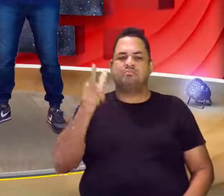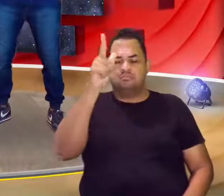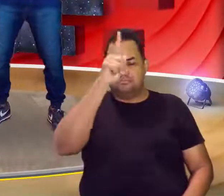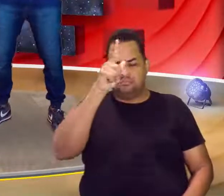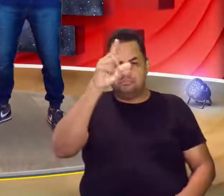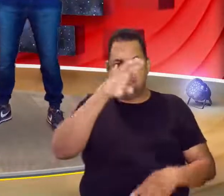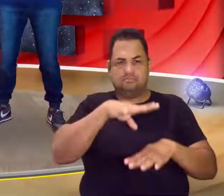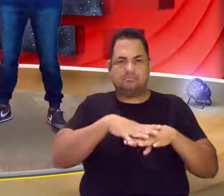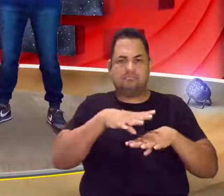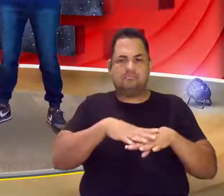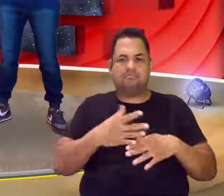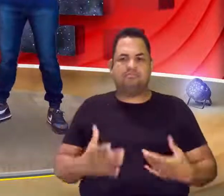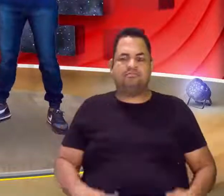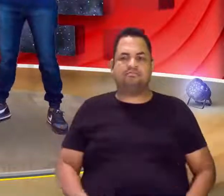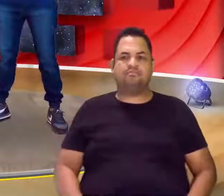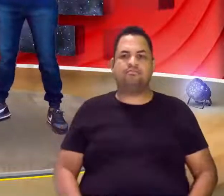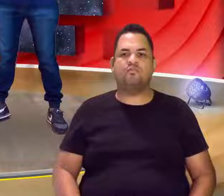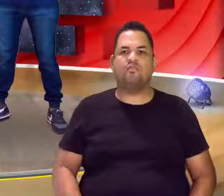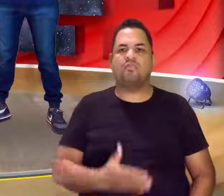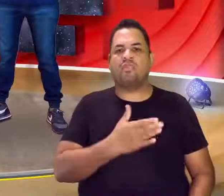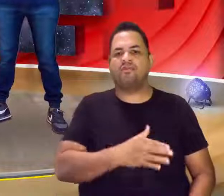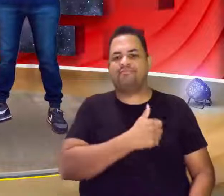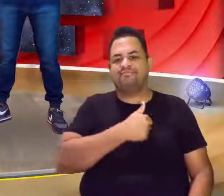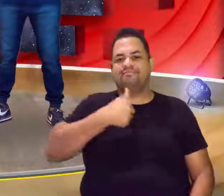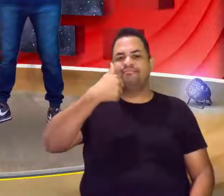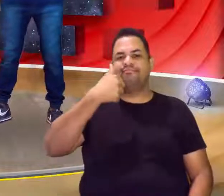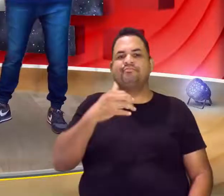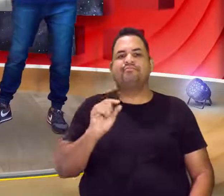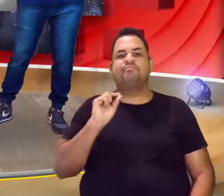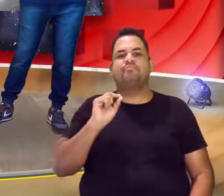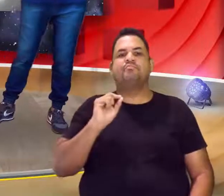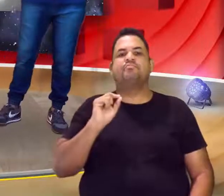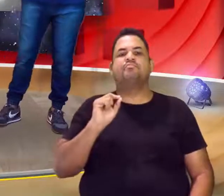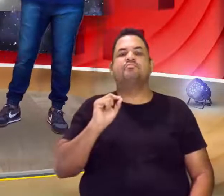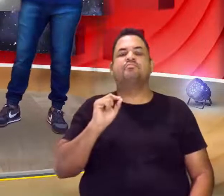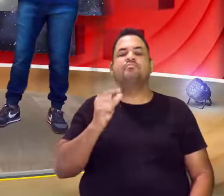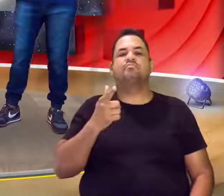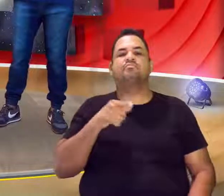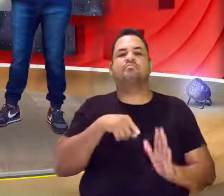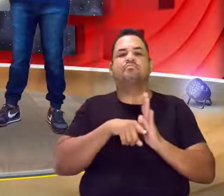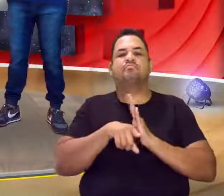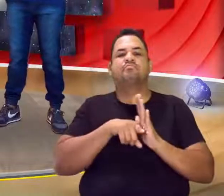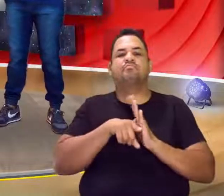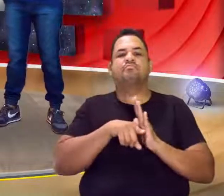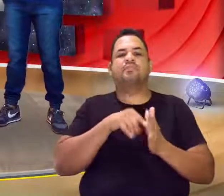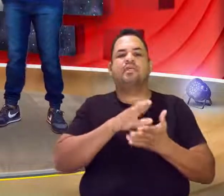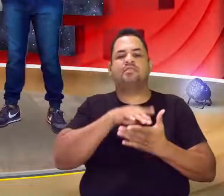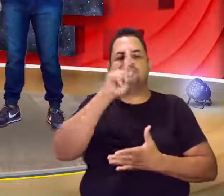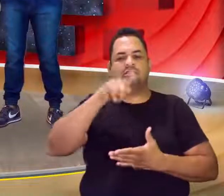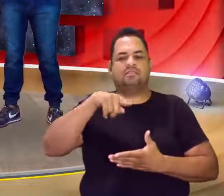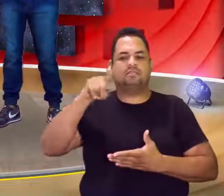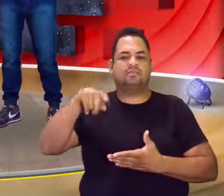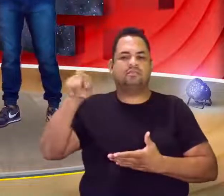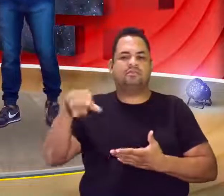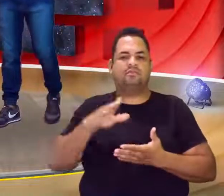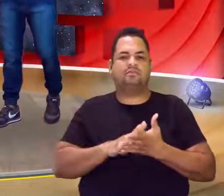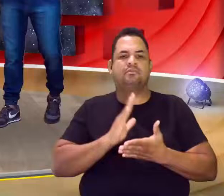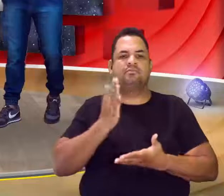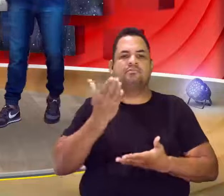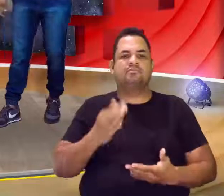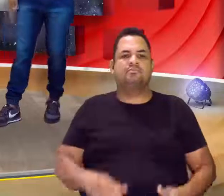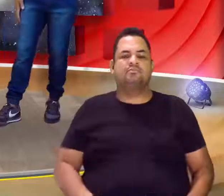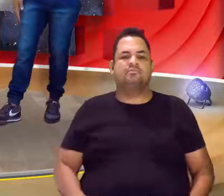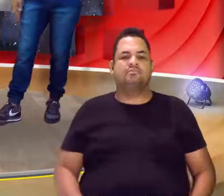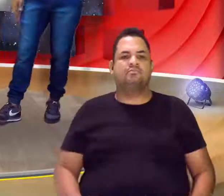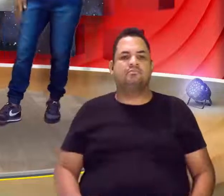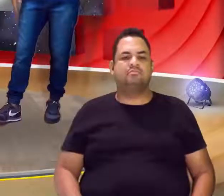lógica matemática agora. Essa é a melhor parte. É a melhor parte, né? O que esse assunto está trabalhando? Análise gráfica. Né? Que a gente já falou que despenca no